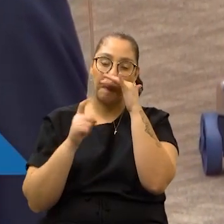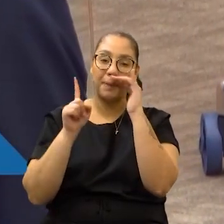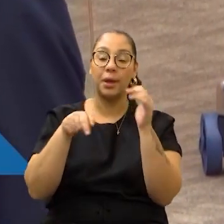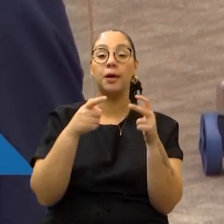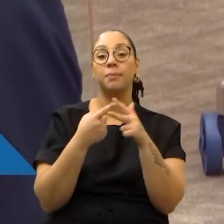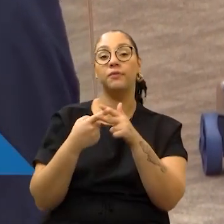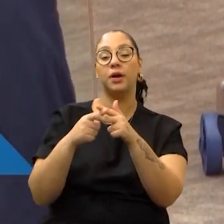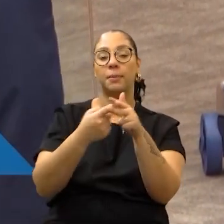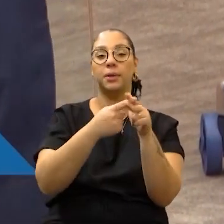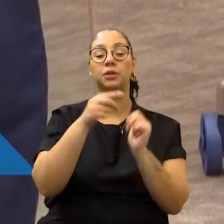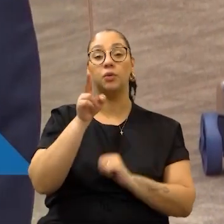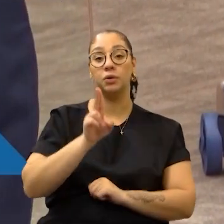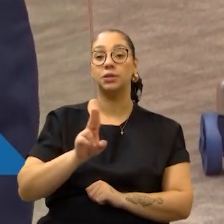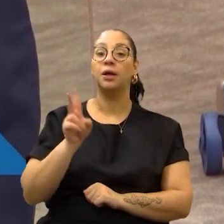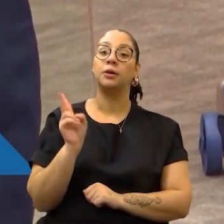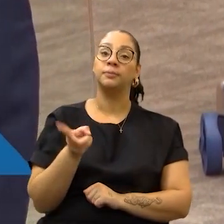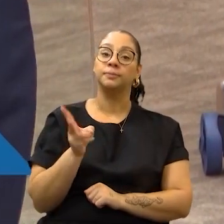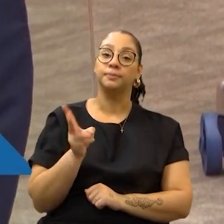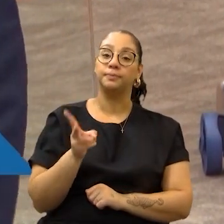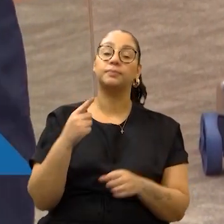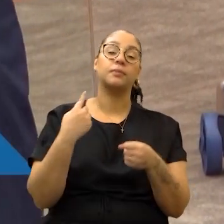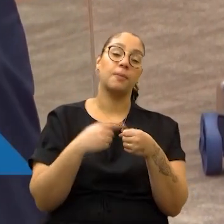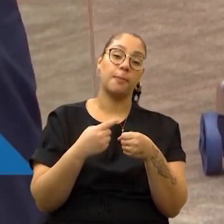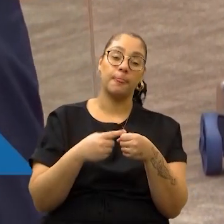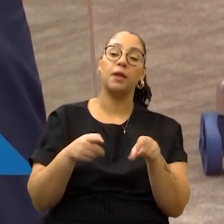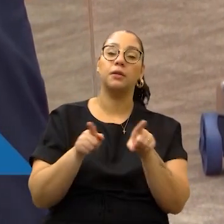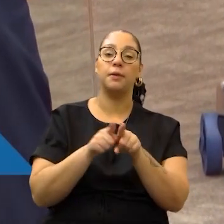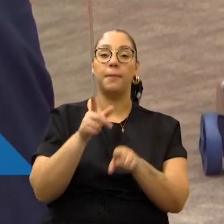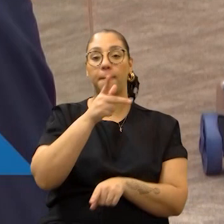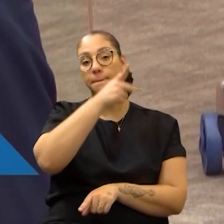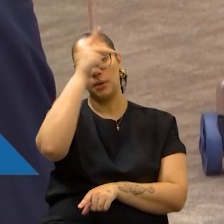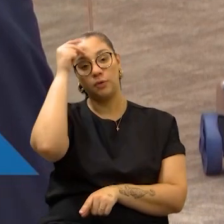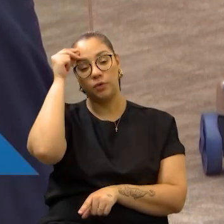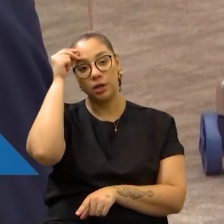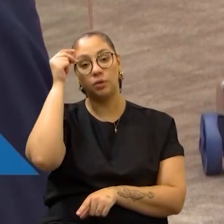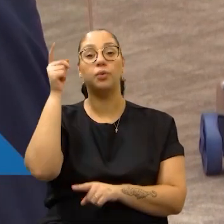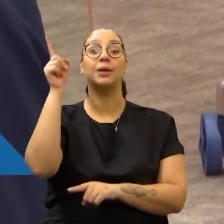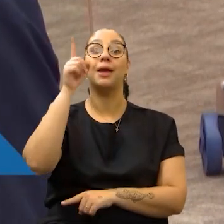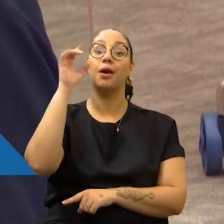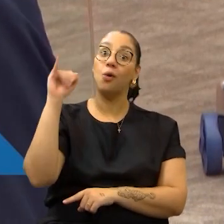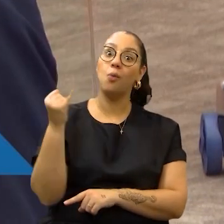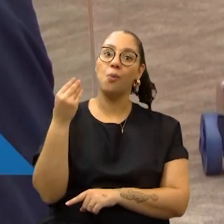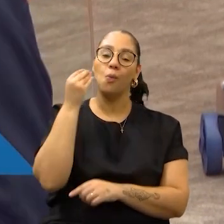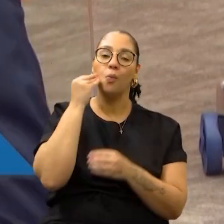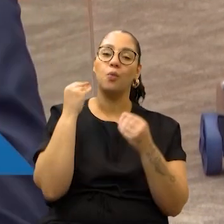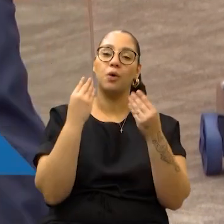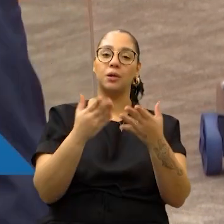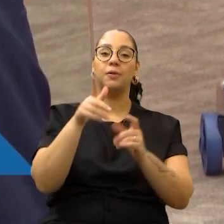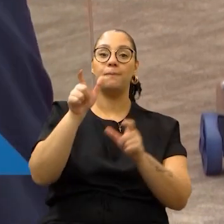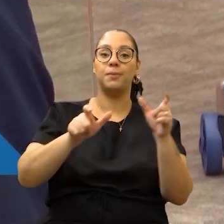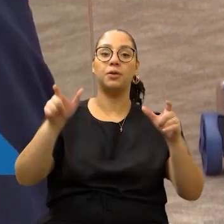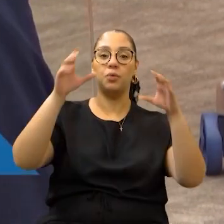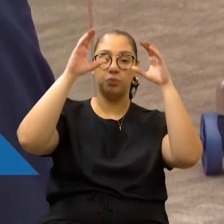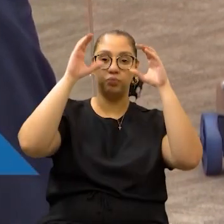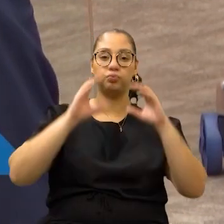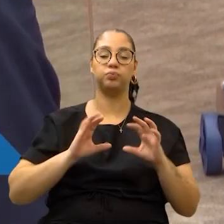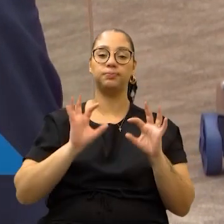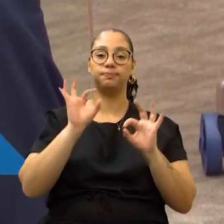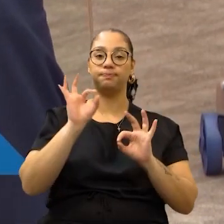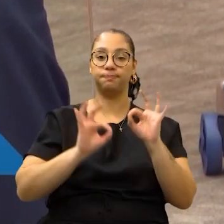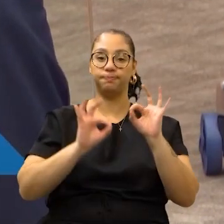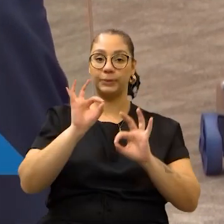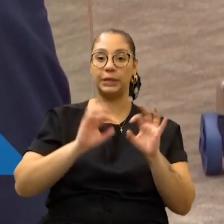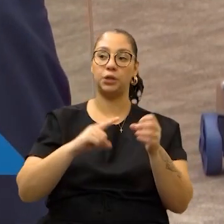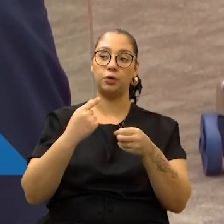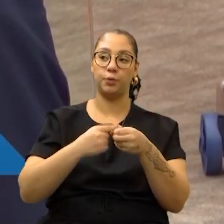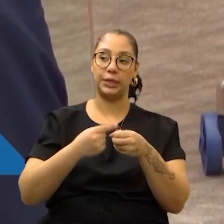esse mecanismo tem sido utilizado de forma, inclusive, recorrente pelo município e pelos prefeitos, para que dê oportunidade para que o cidadão possa